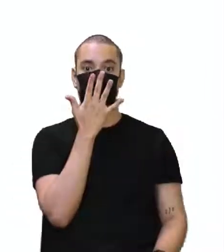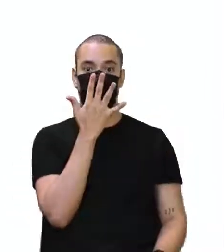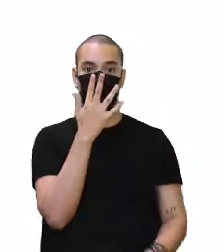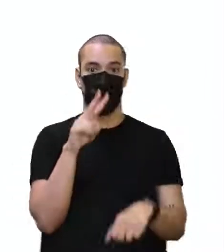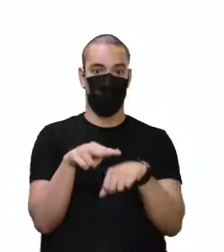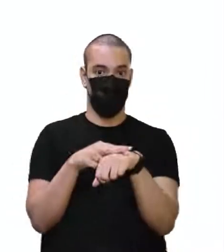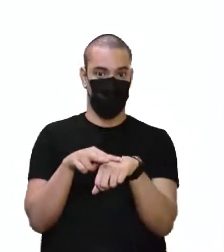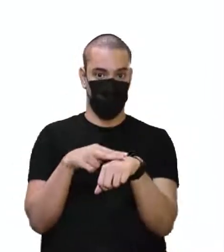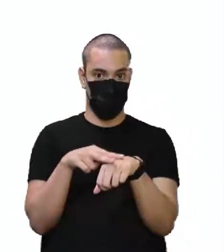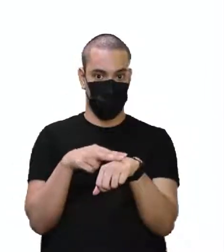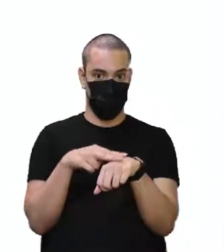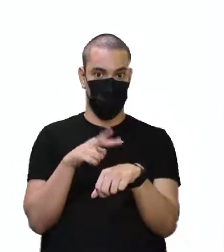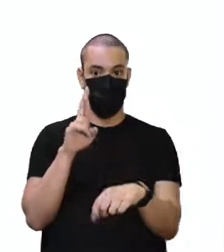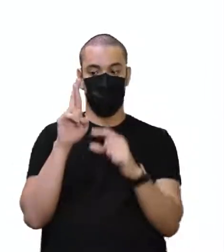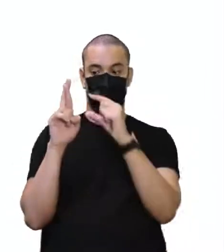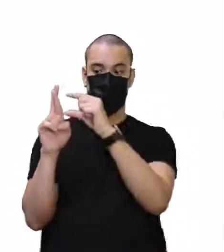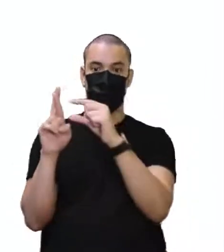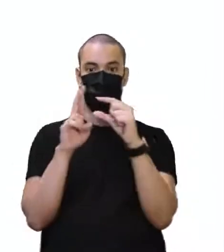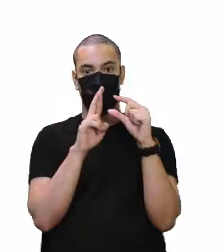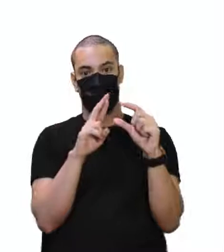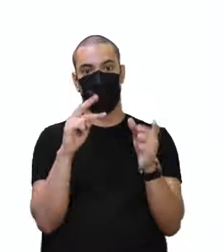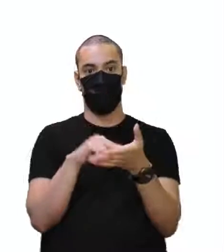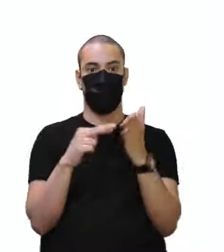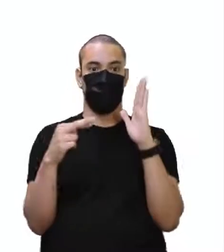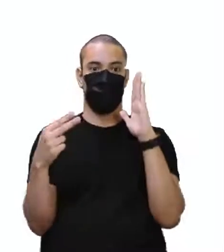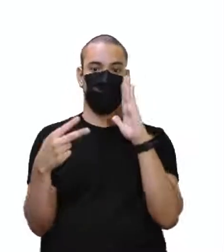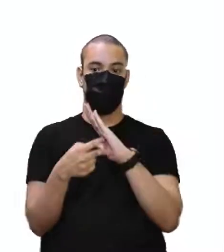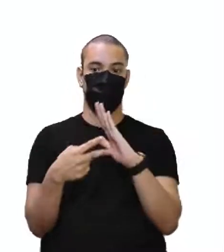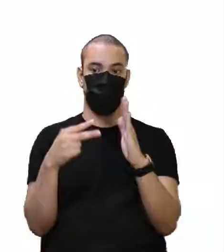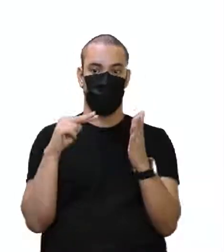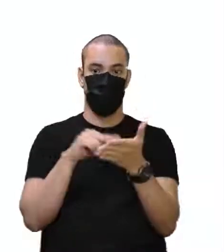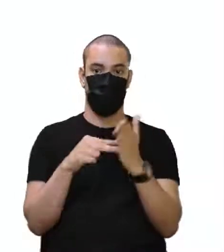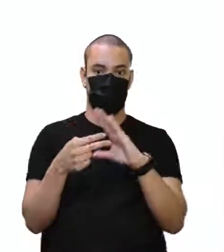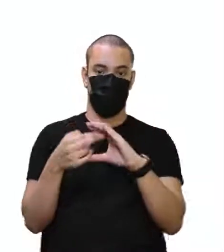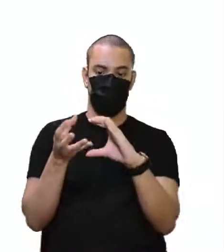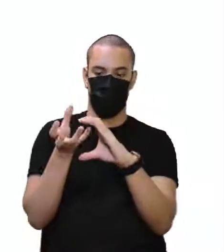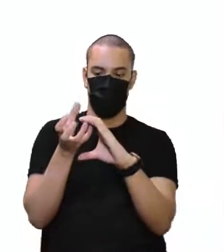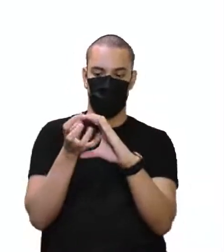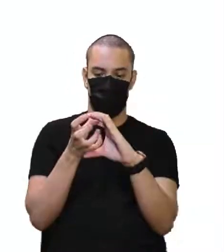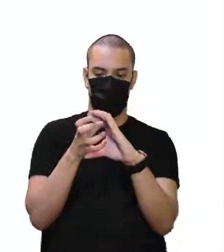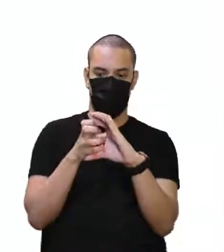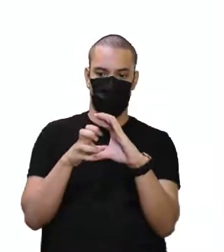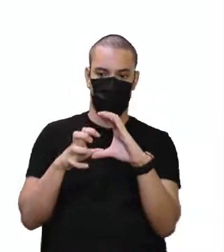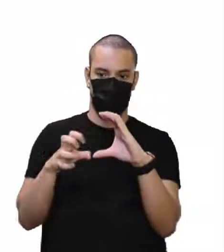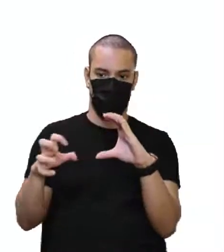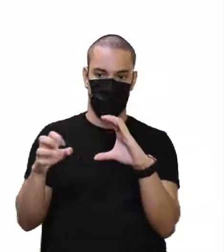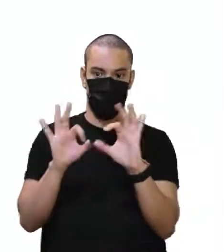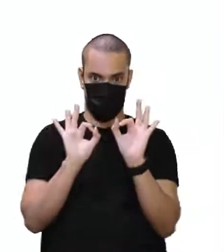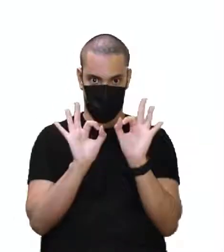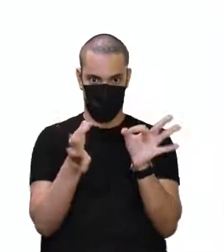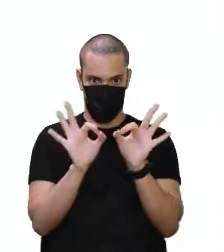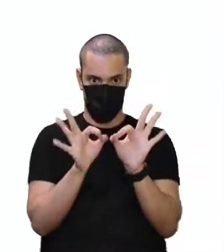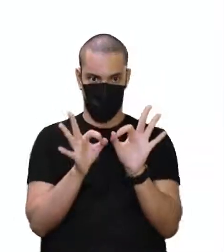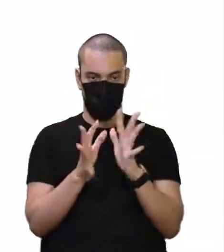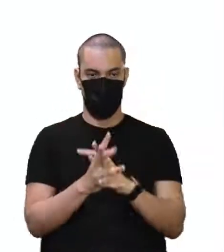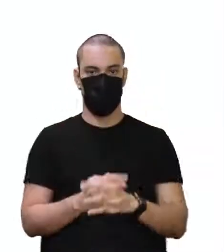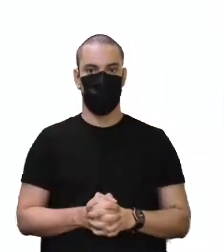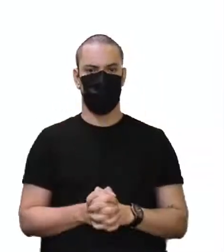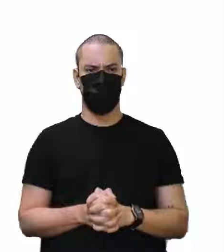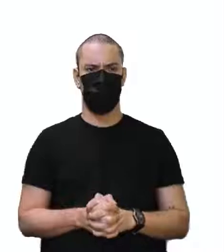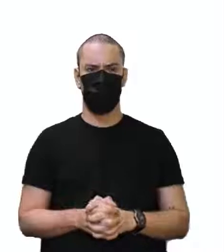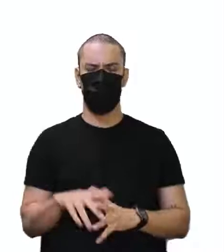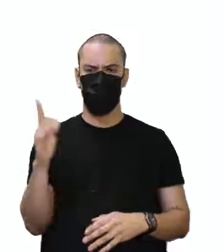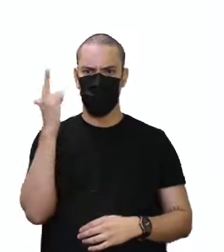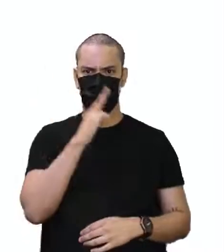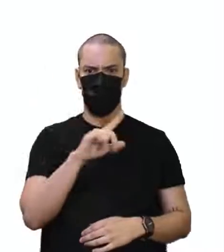semente verde, Rzinho, Rzinho, a textura rugosa. Ok? Você está